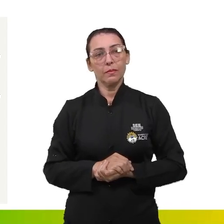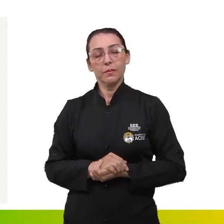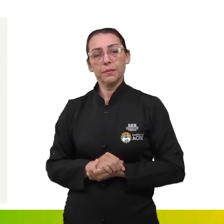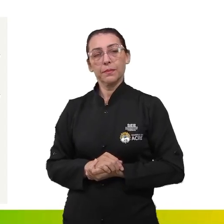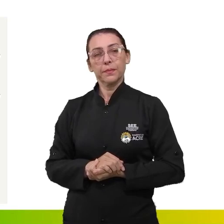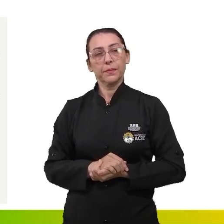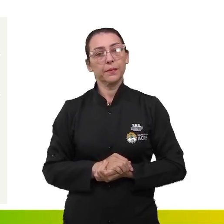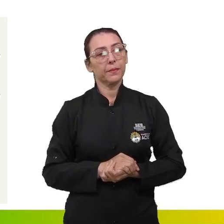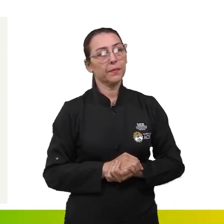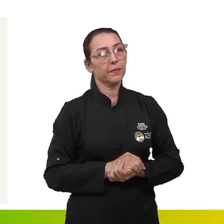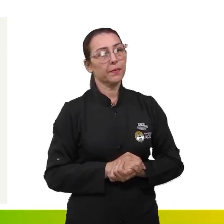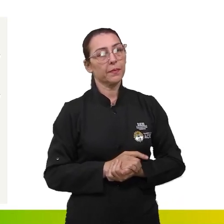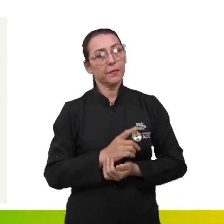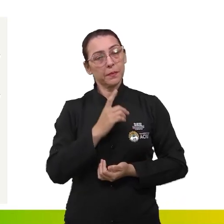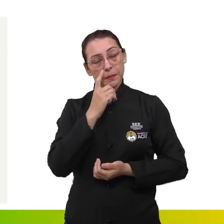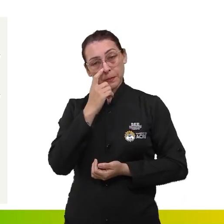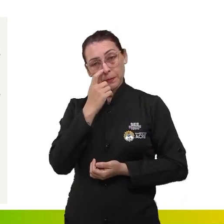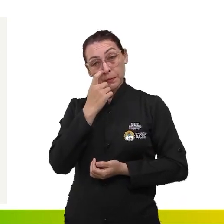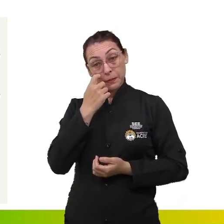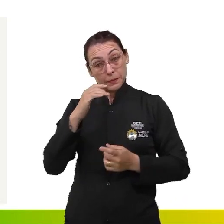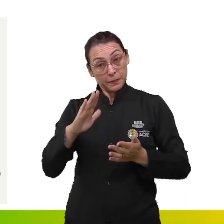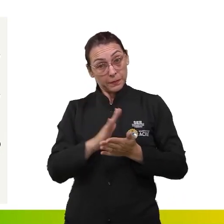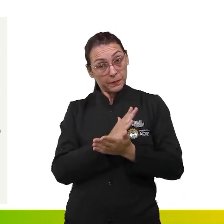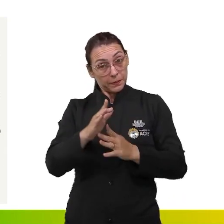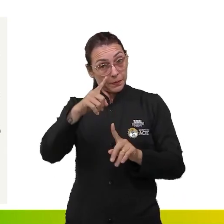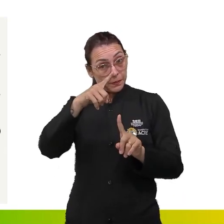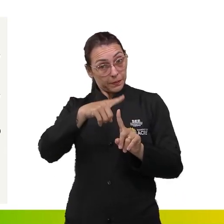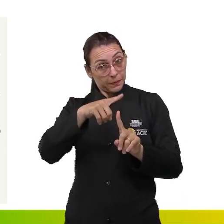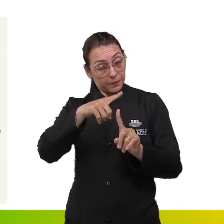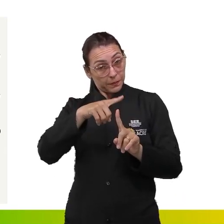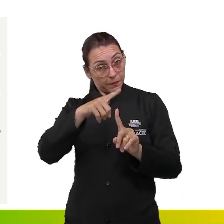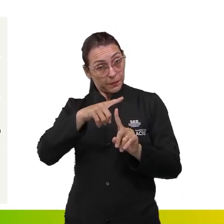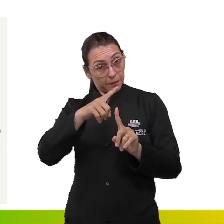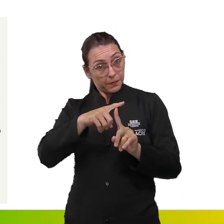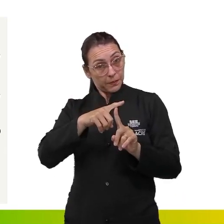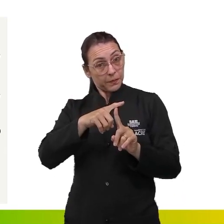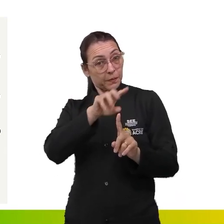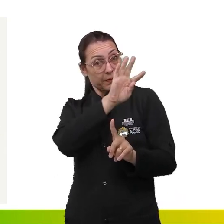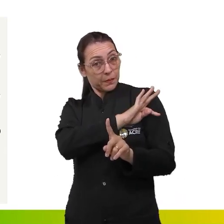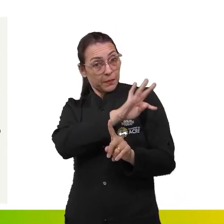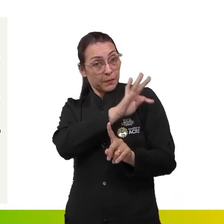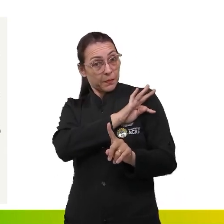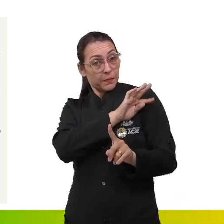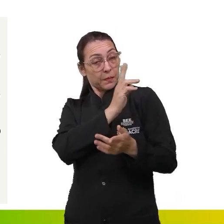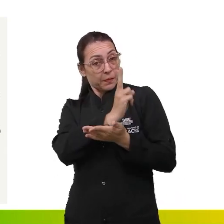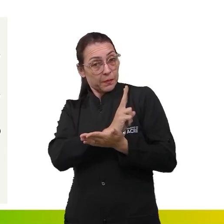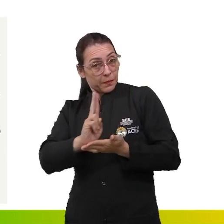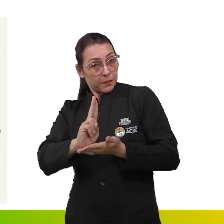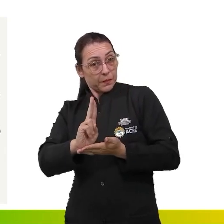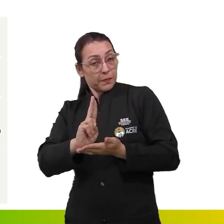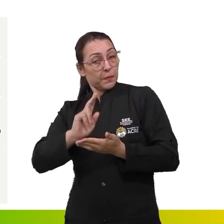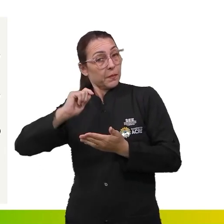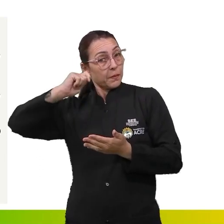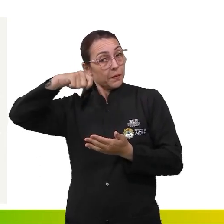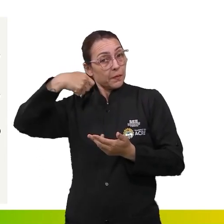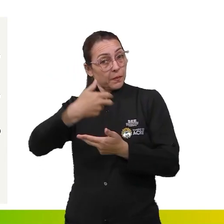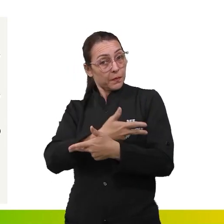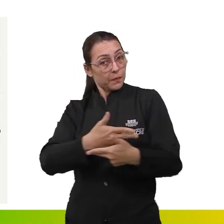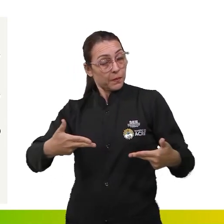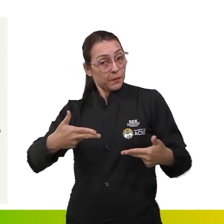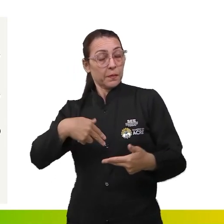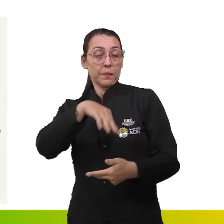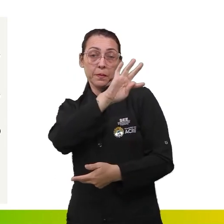slide na tela, e aí alguns tipos de carreiras técnicas, universitárias e artísticas.